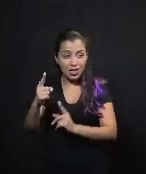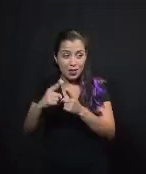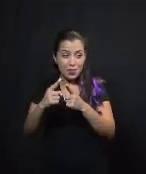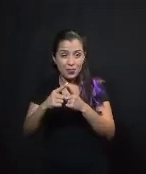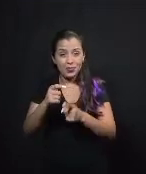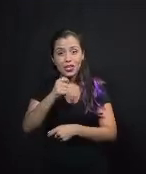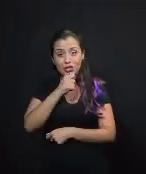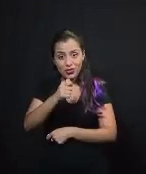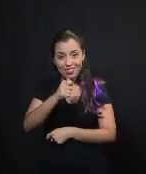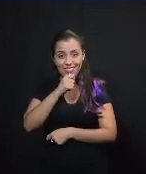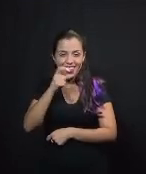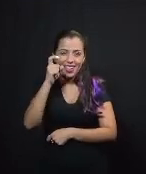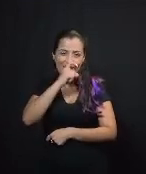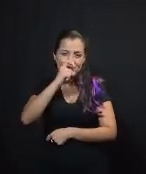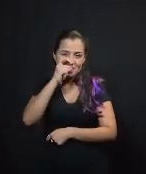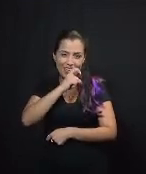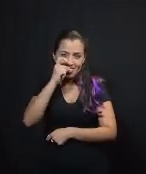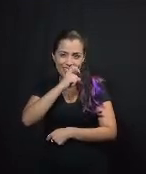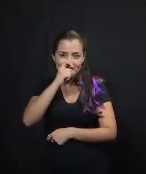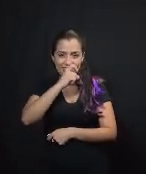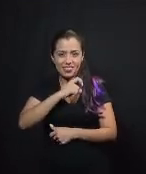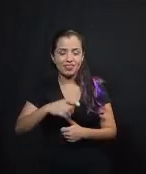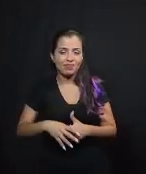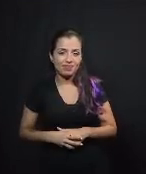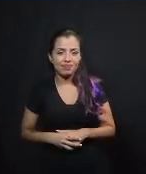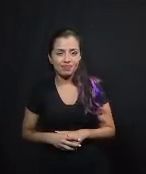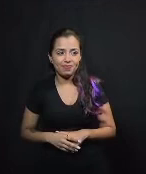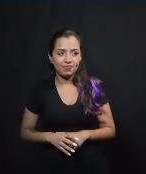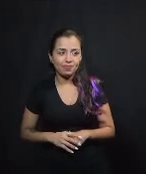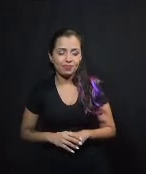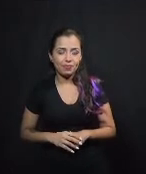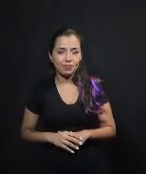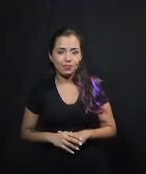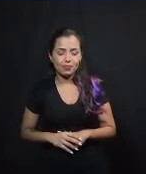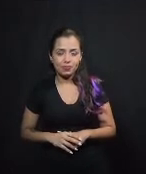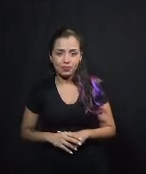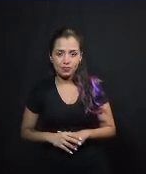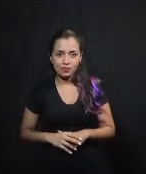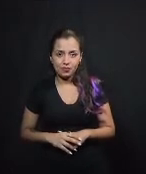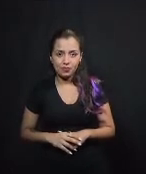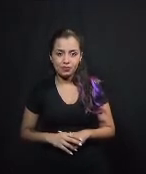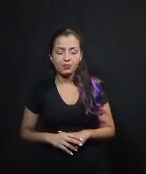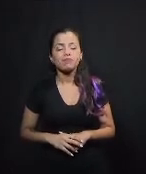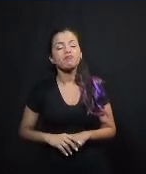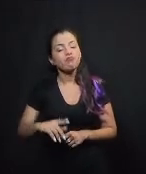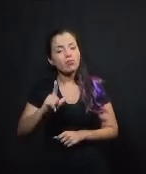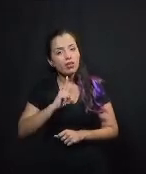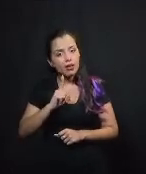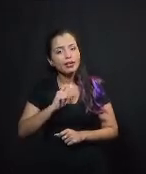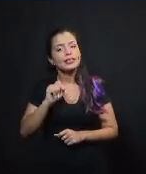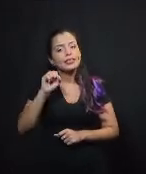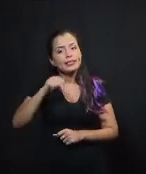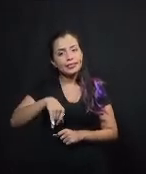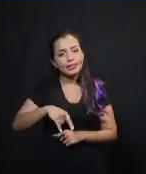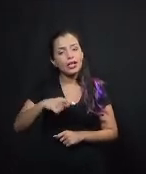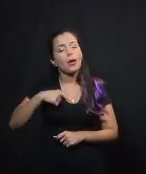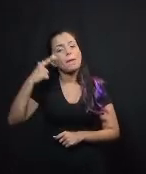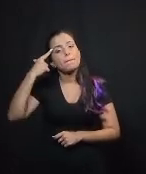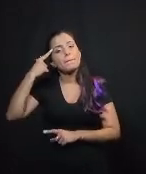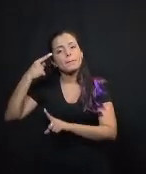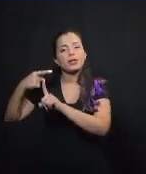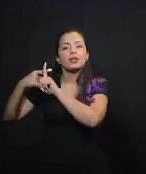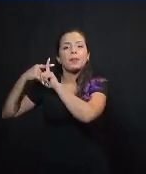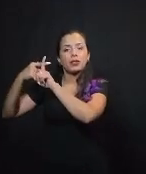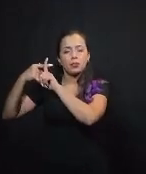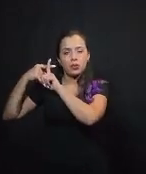quero fazer o seguinte, que eu não entrei muito nisso, eu sinto que tem, apesar de toda a sua tentativa de, né, de ser positivo em relação à esperança